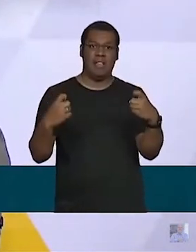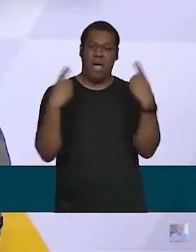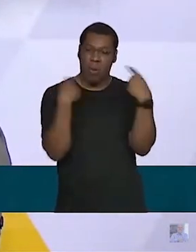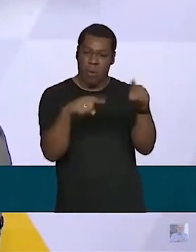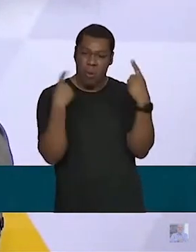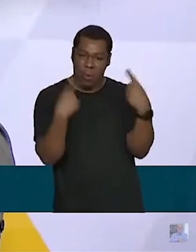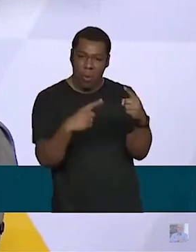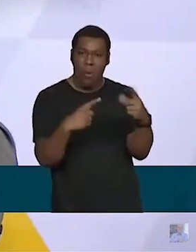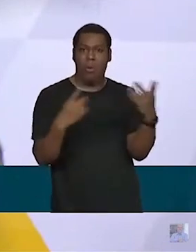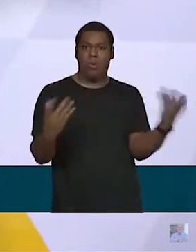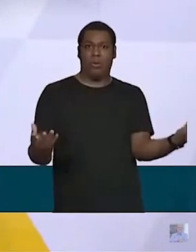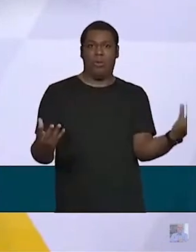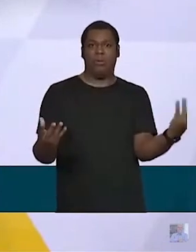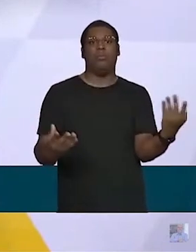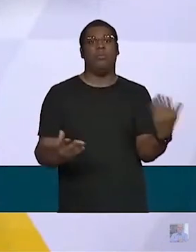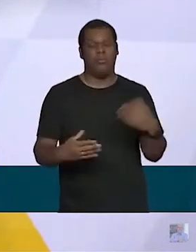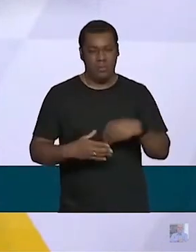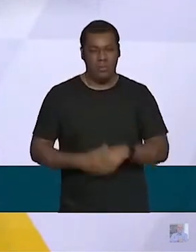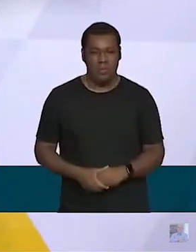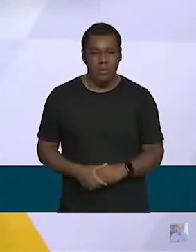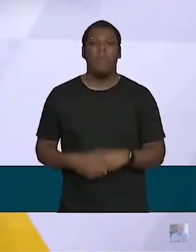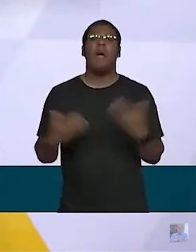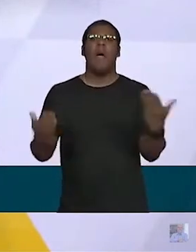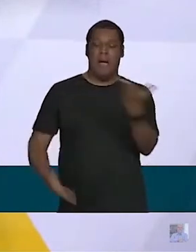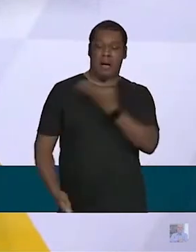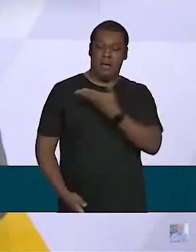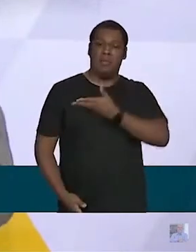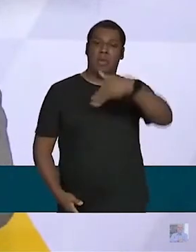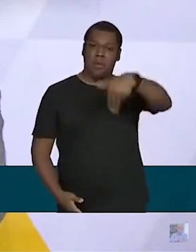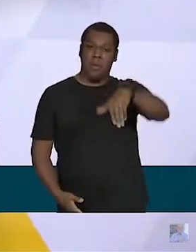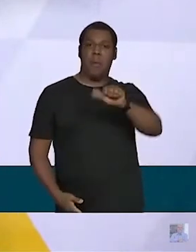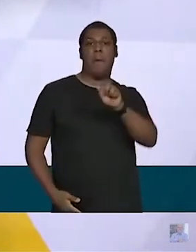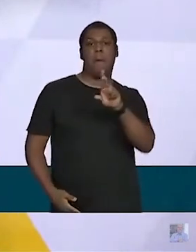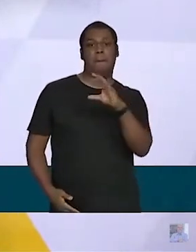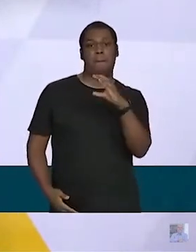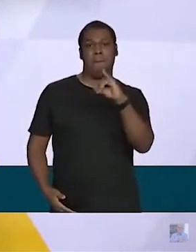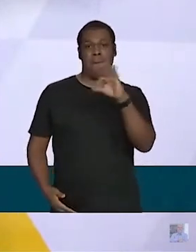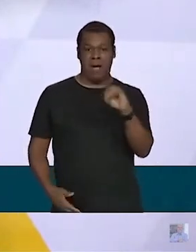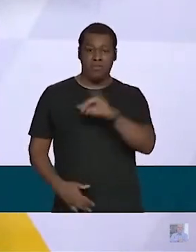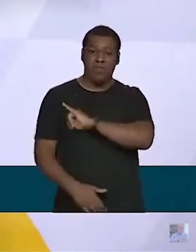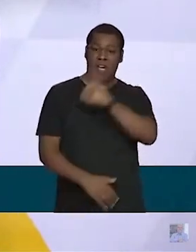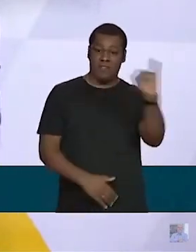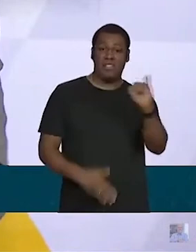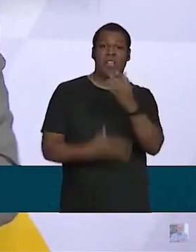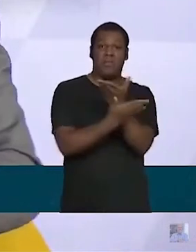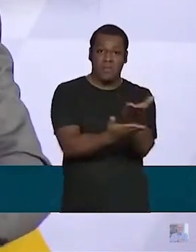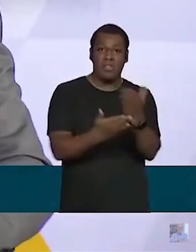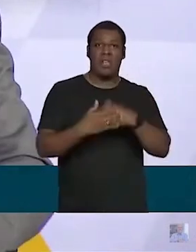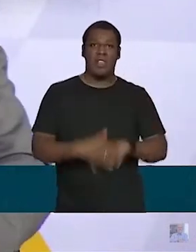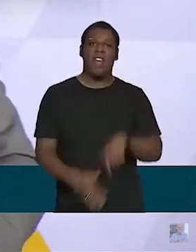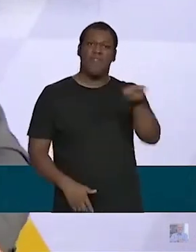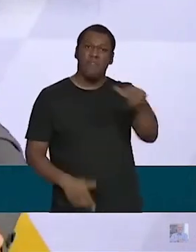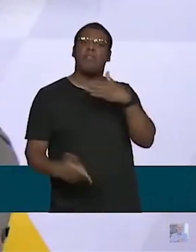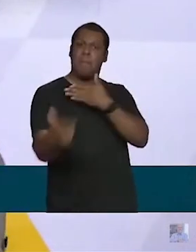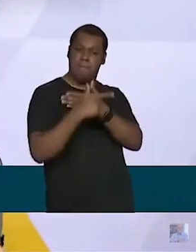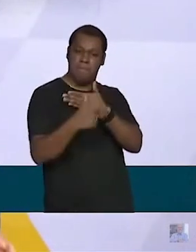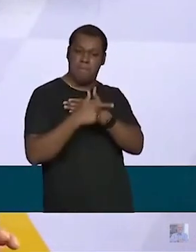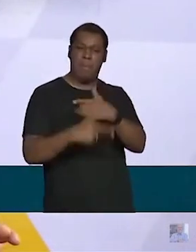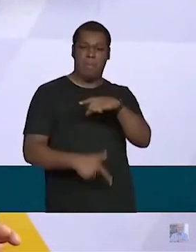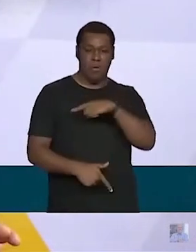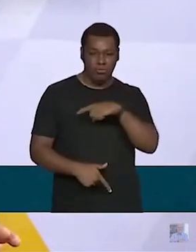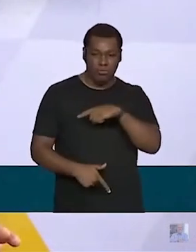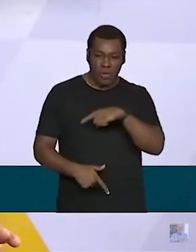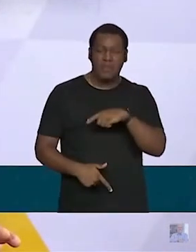bem. Eu quero, companheiro Márcio, quero dizer para você, Márcio, que você tem uma tarefa